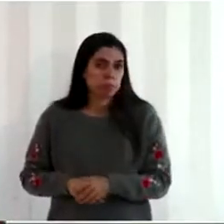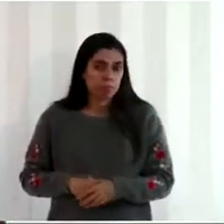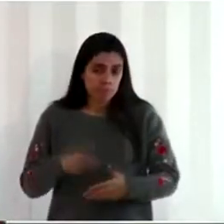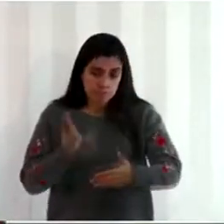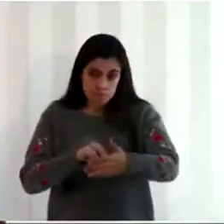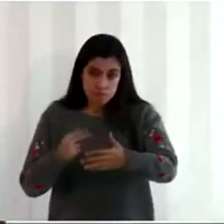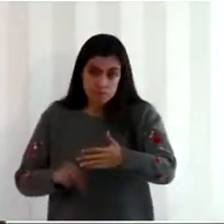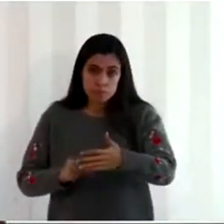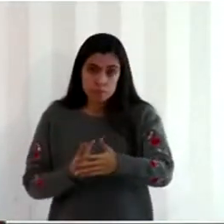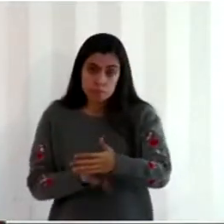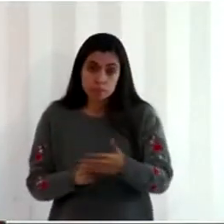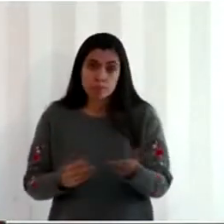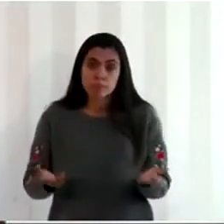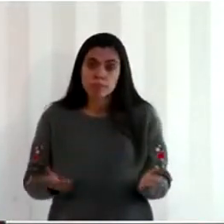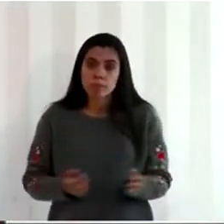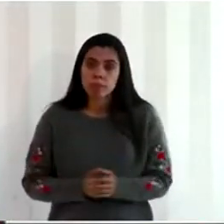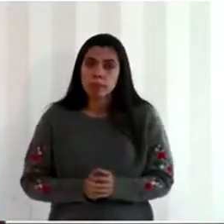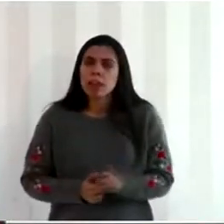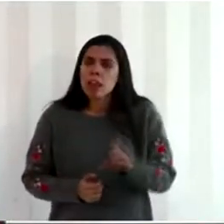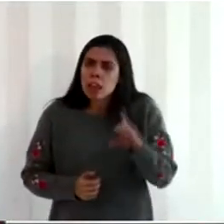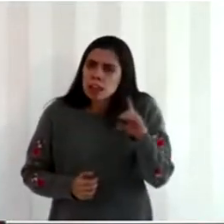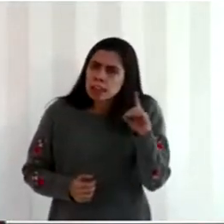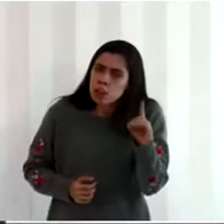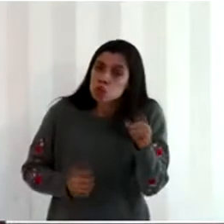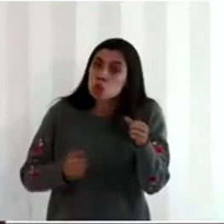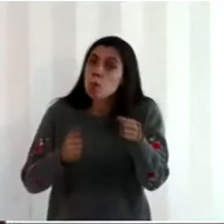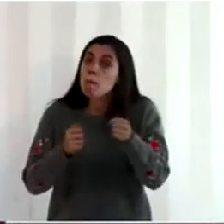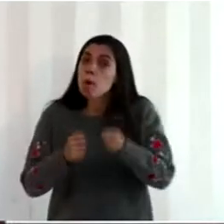passar por provações. Mas você tem certeza que é provação?